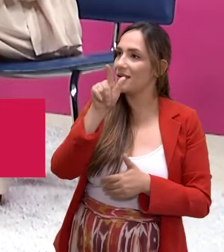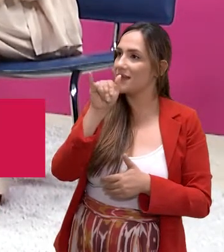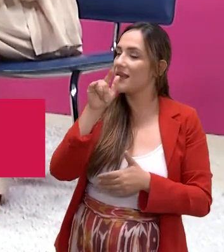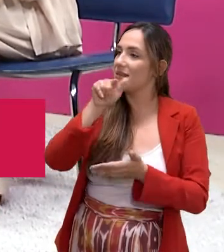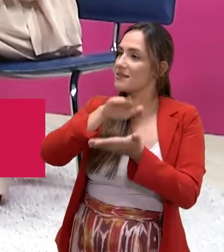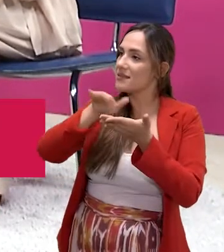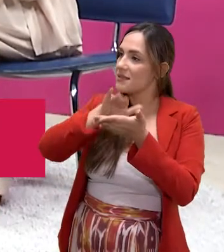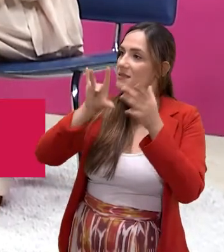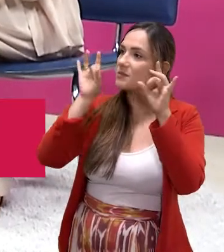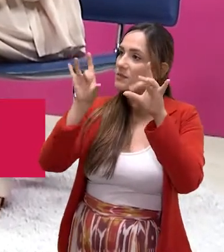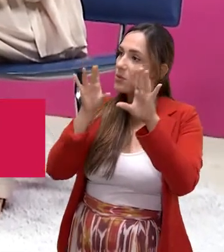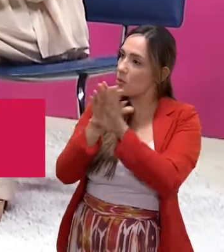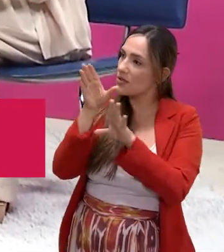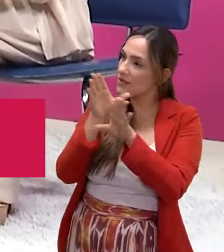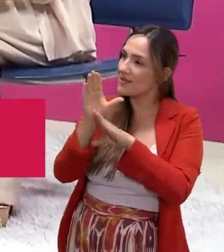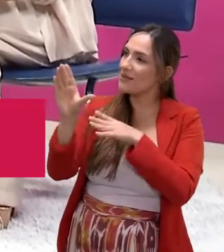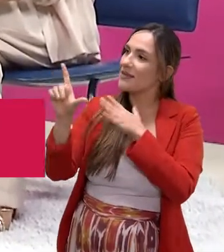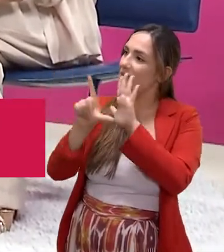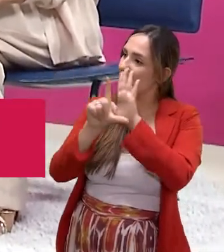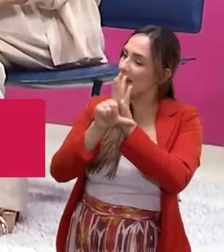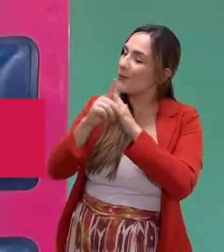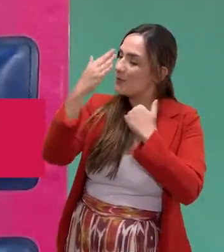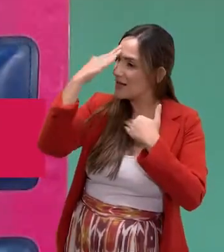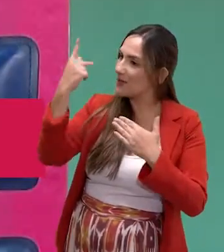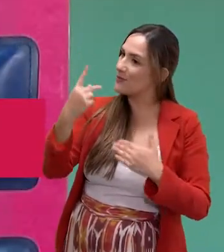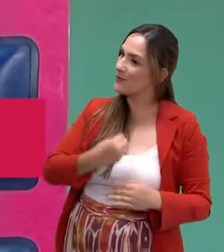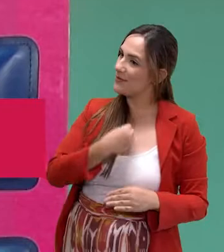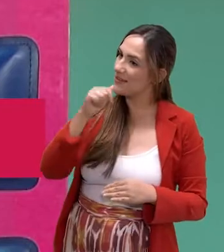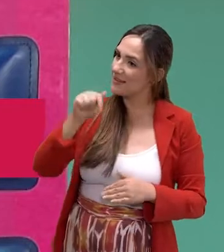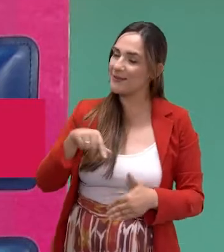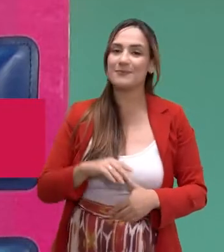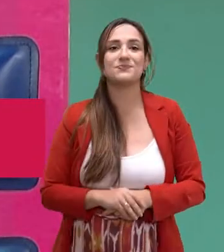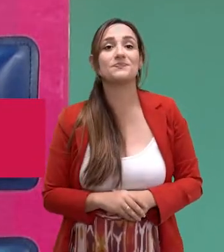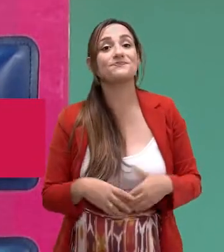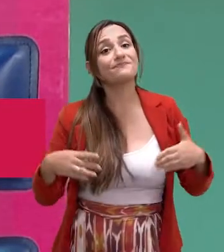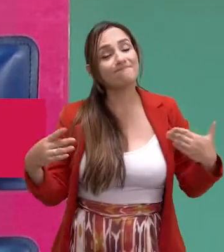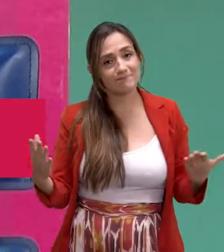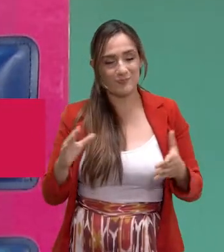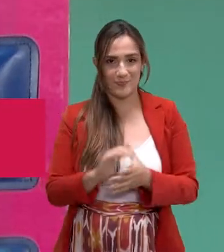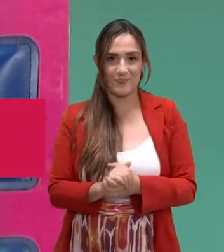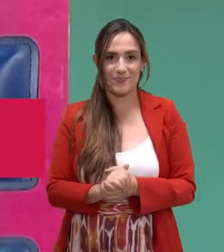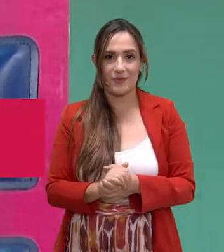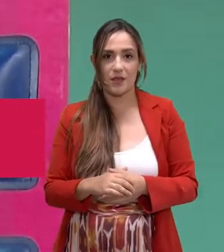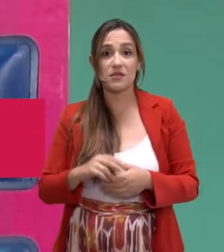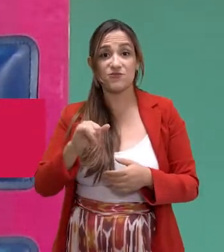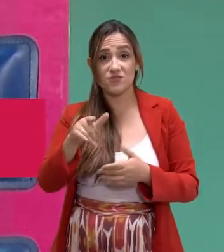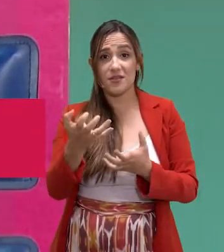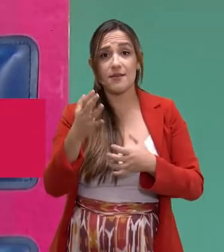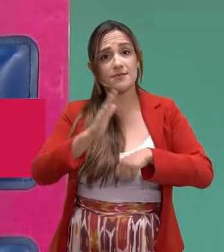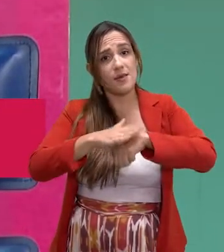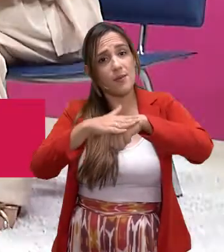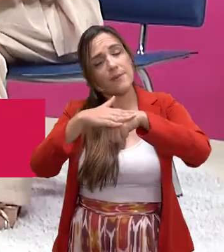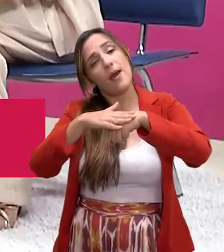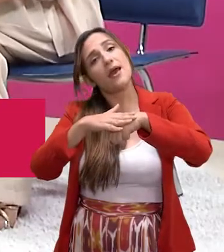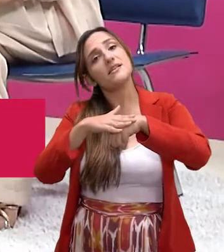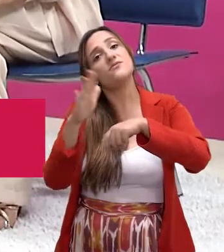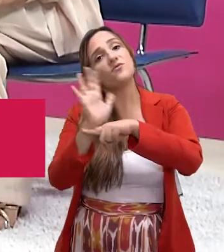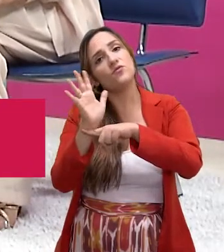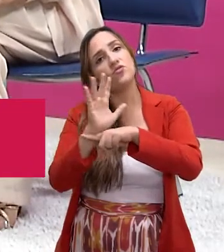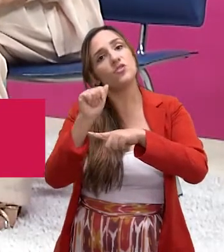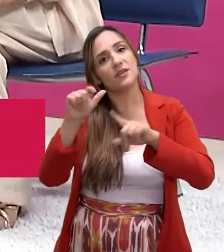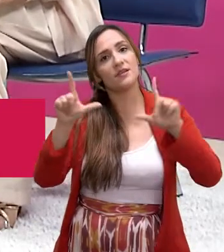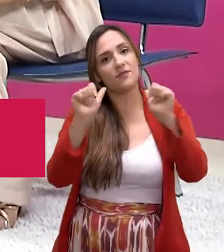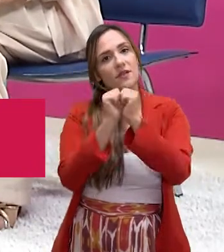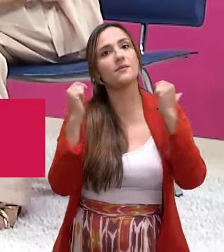na função de secretária especial como consultora legislativa. Obrigada pela sua presença aqui com a gente. Bom, confira a nossa